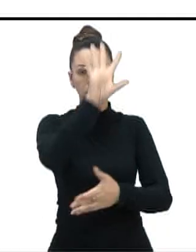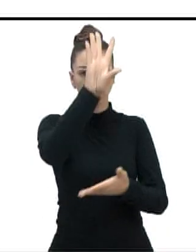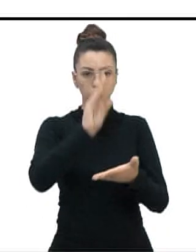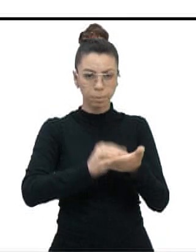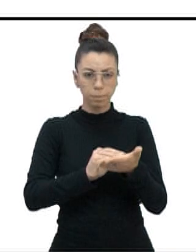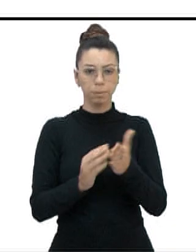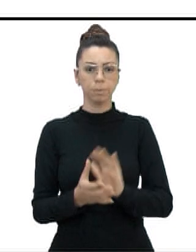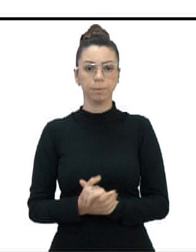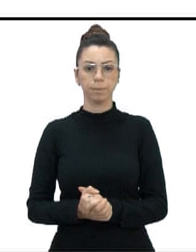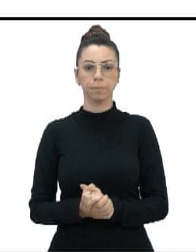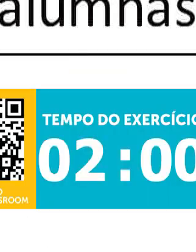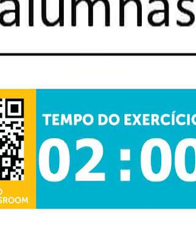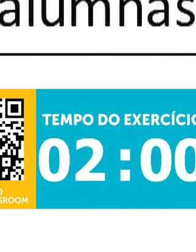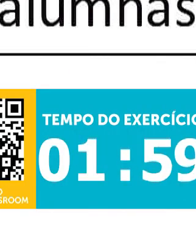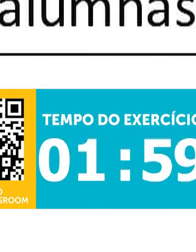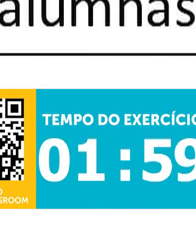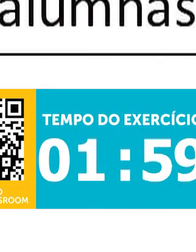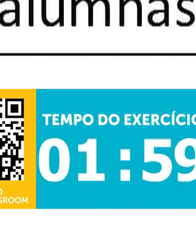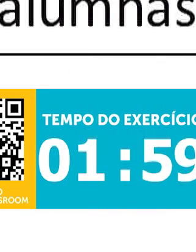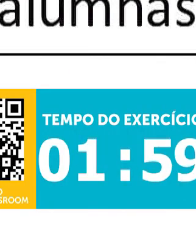registro.